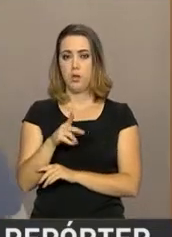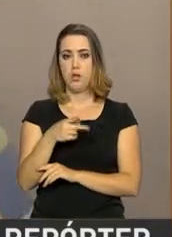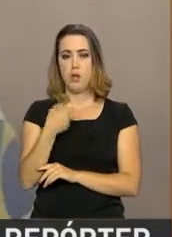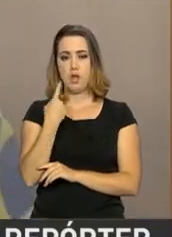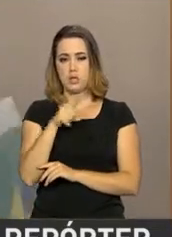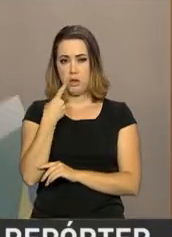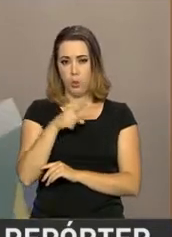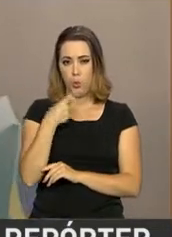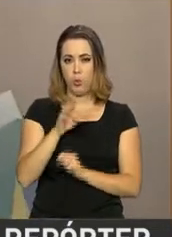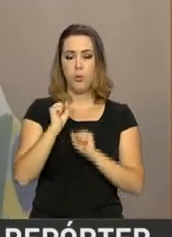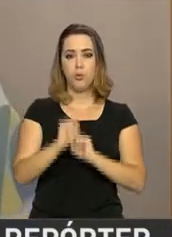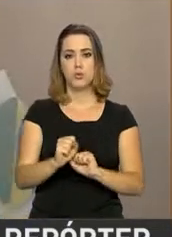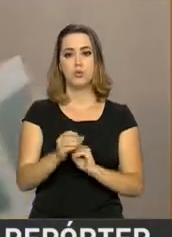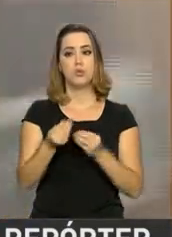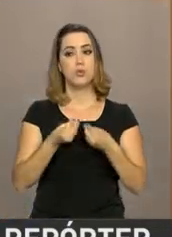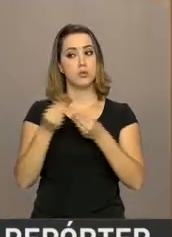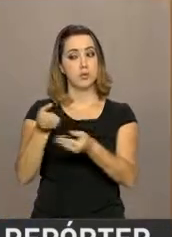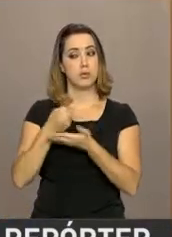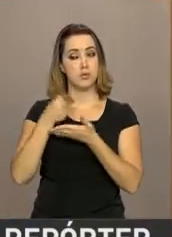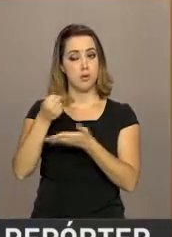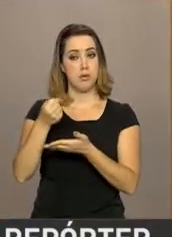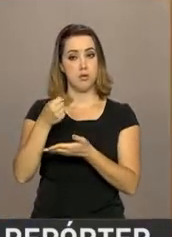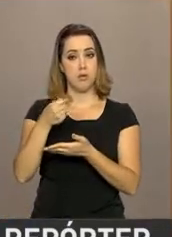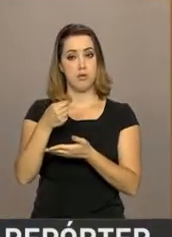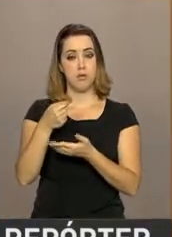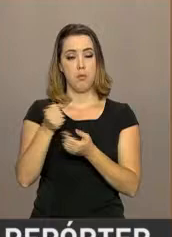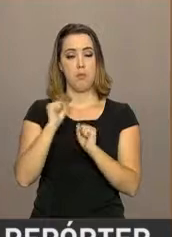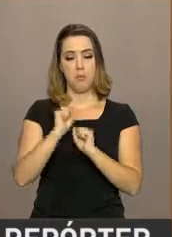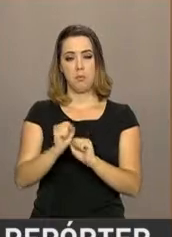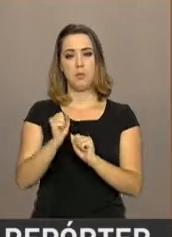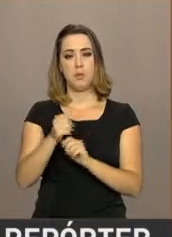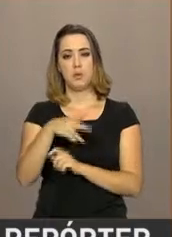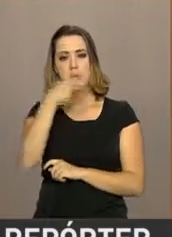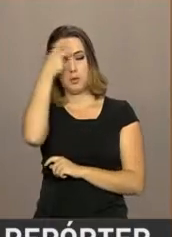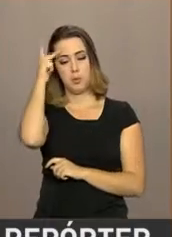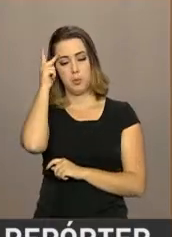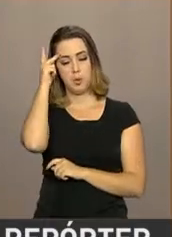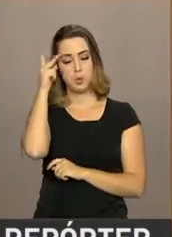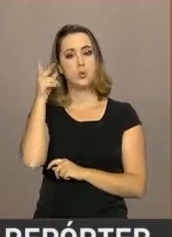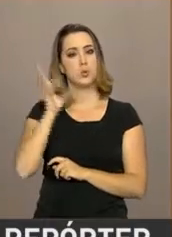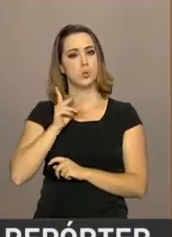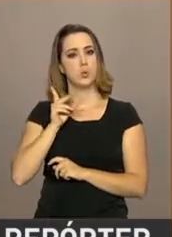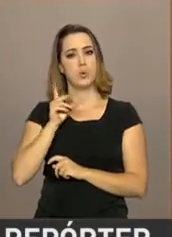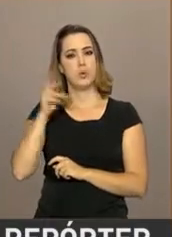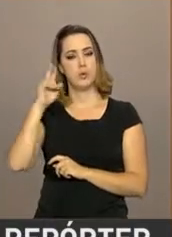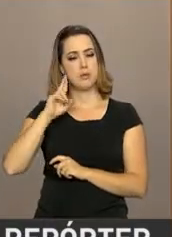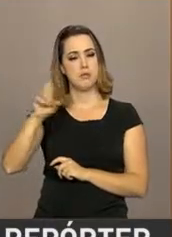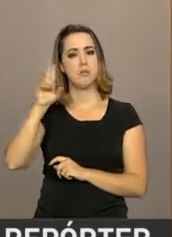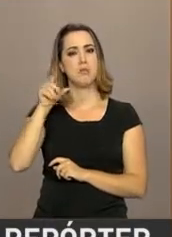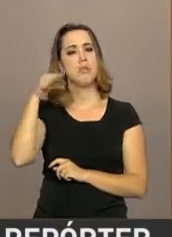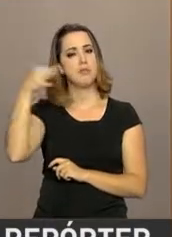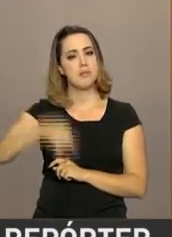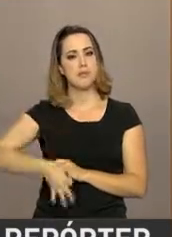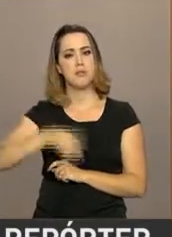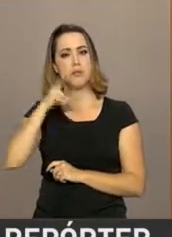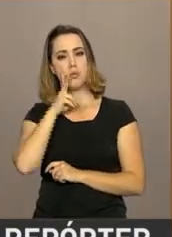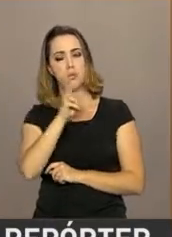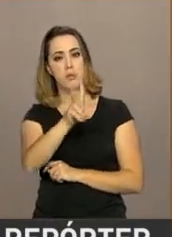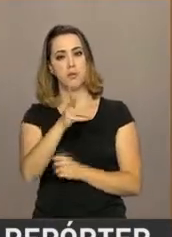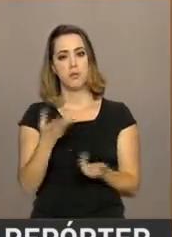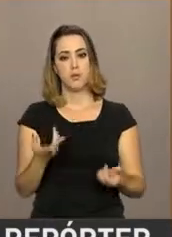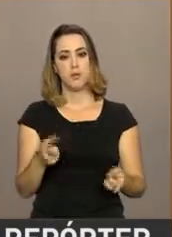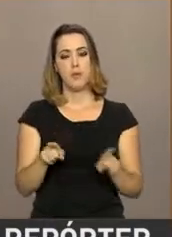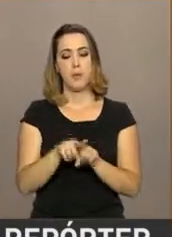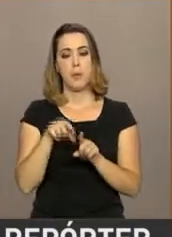encaminhadas às autoridades competentes sim serão encaminhadas às autoridades competentes que vai acompanhar todas as autoridades que acabei de mencionar